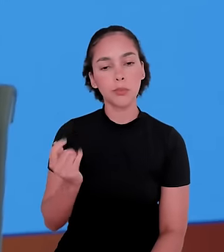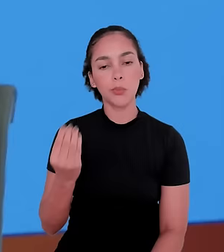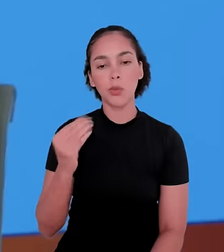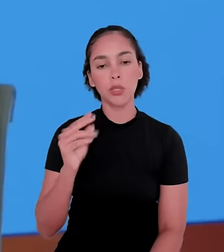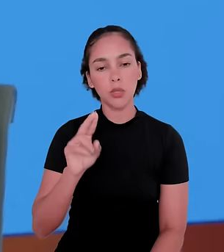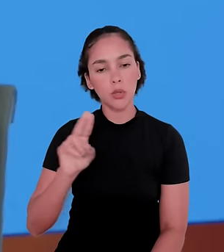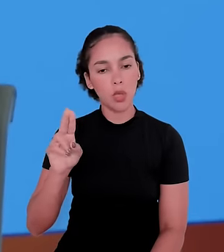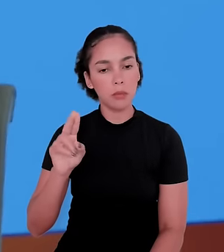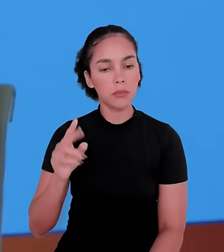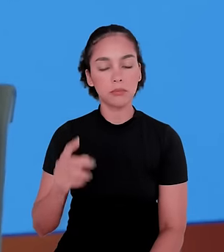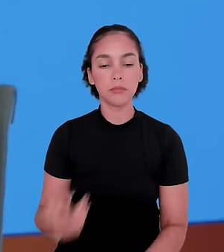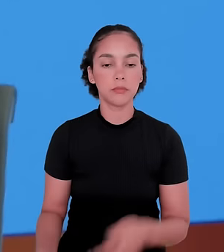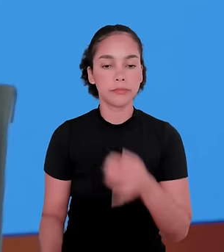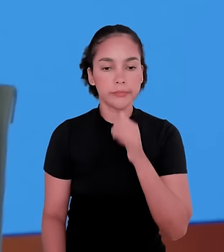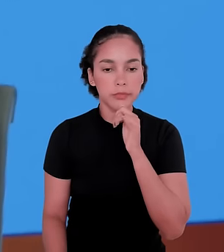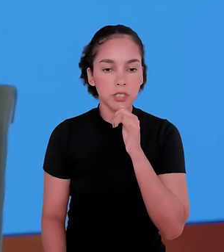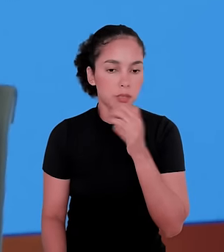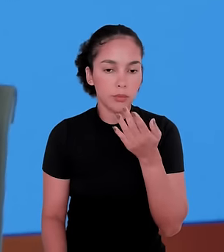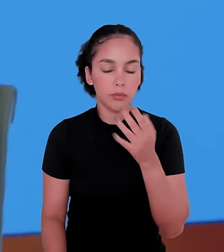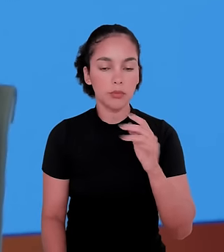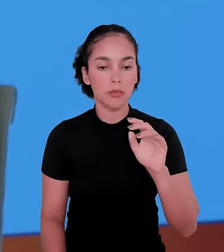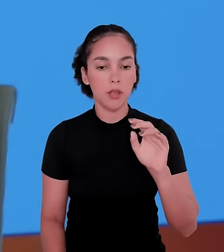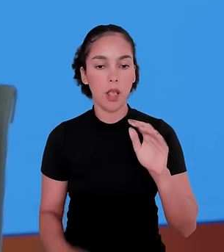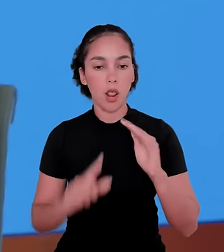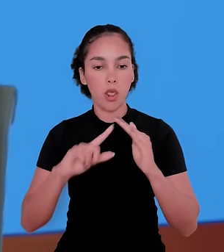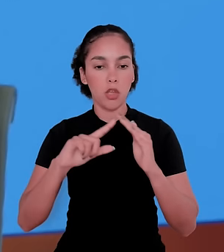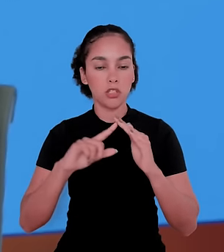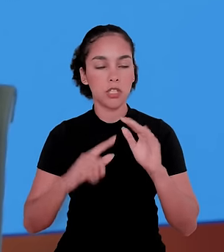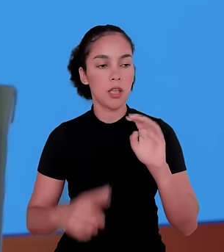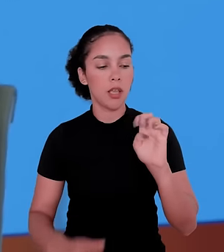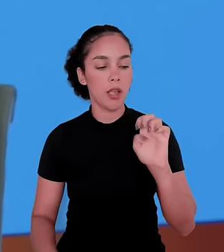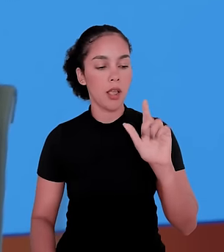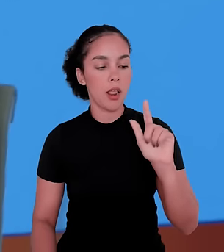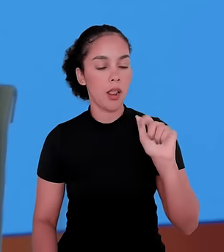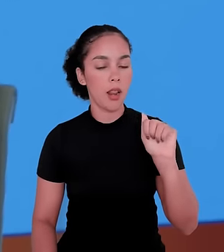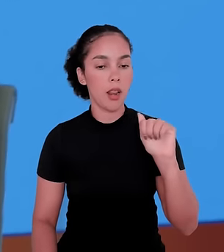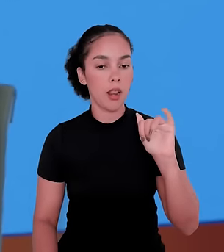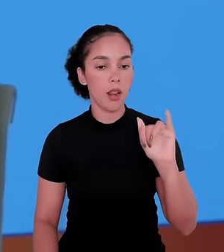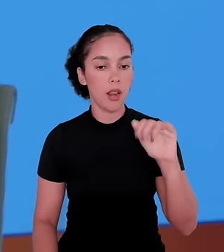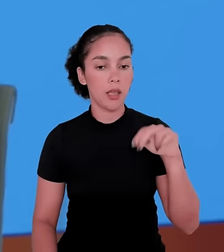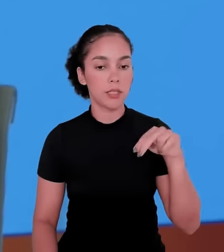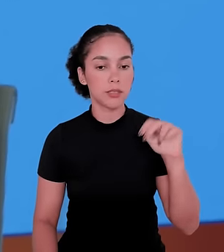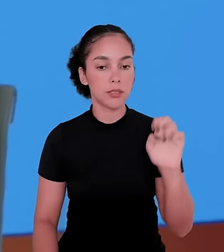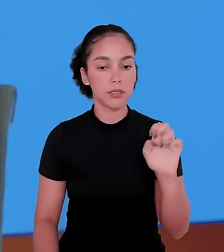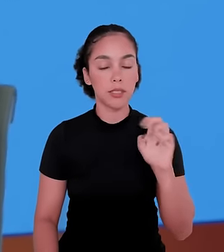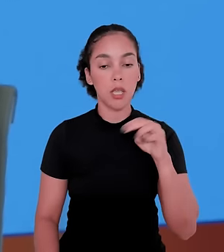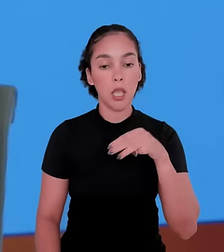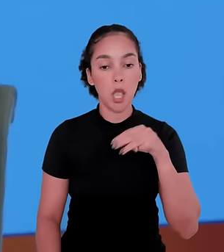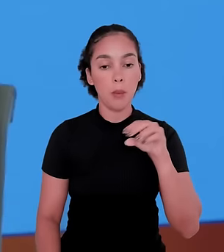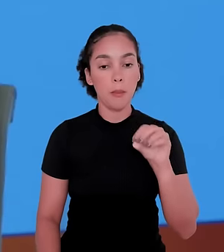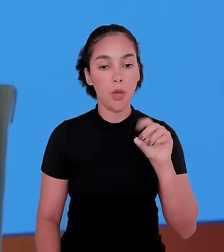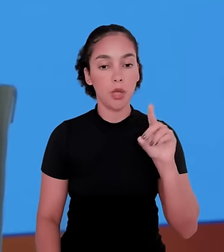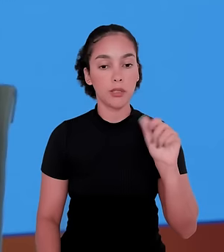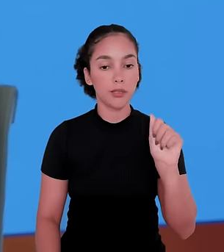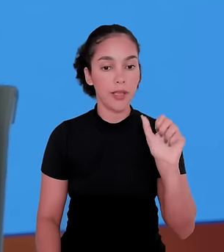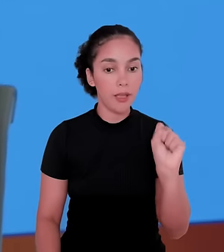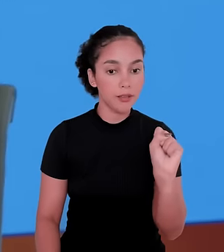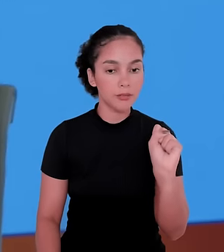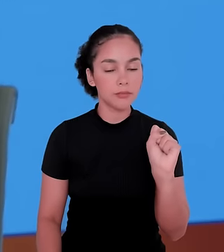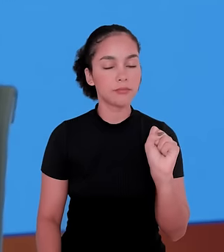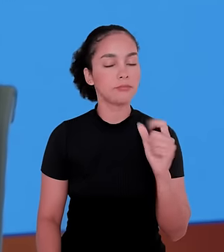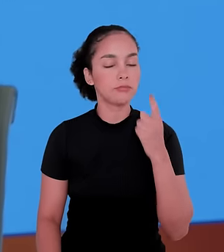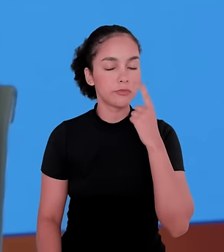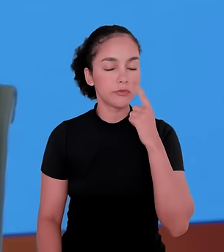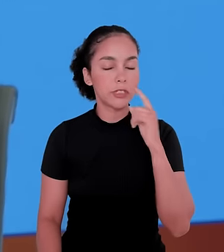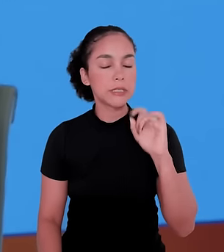mesmo como você falou Line modas e você verifica se aquele nome ele já existe ou não existe ou se existe algo muito